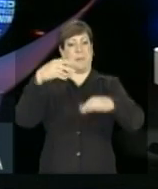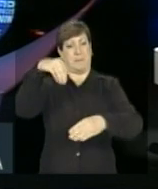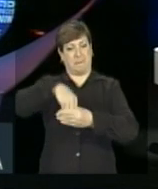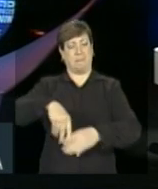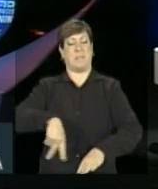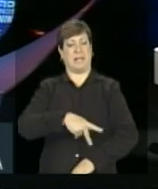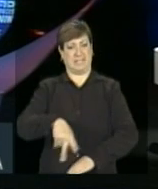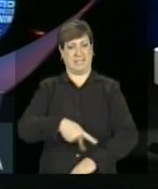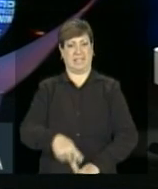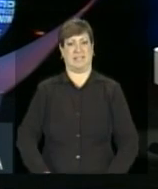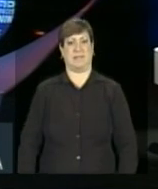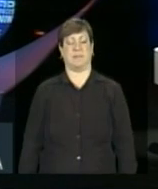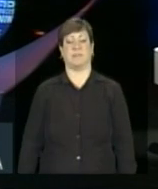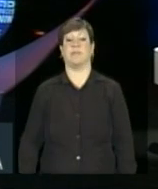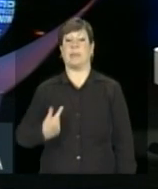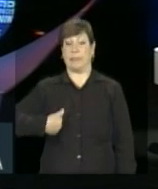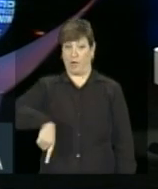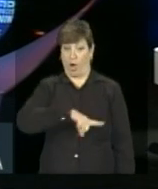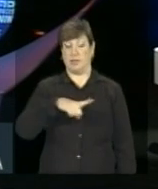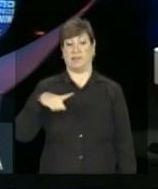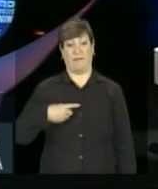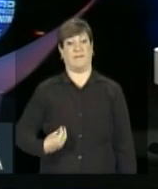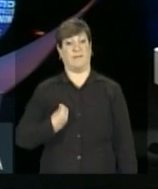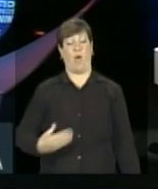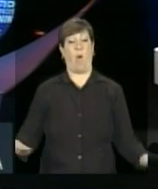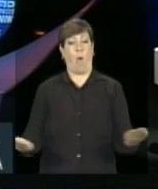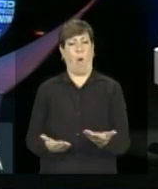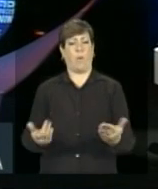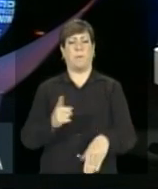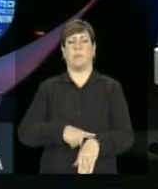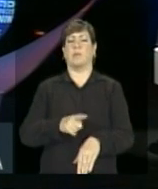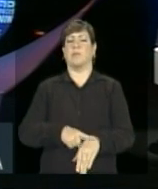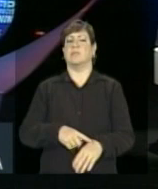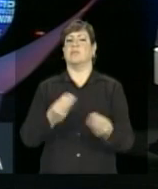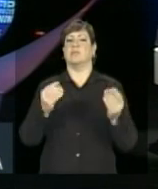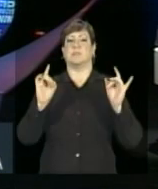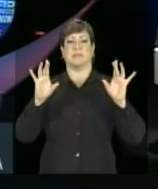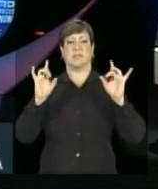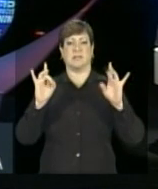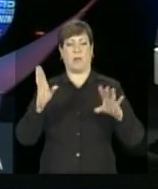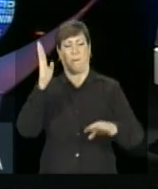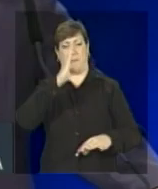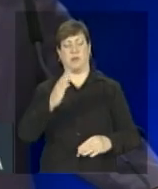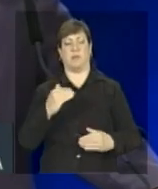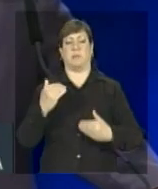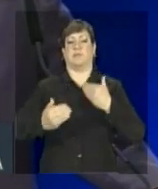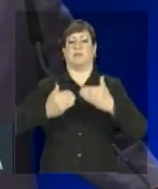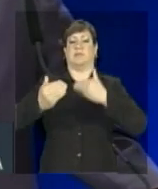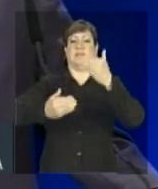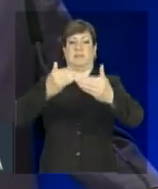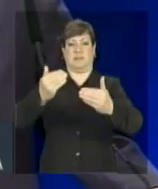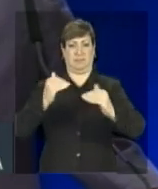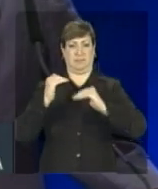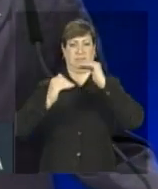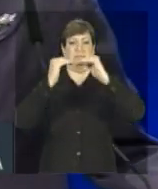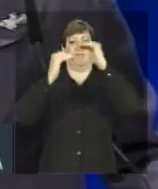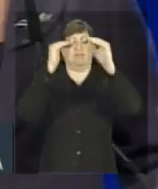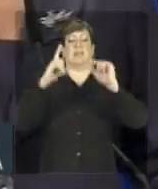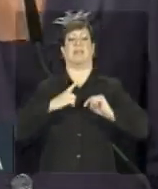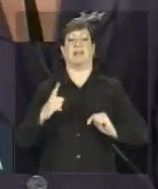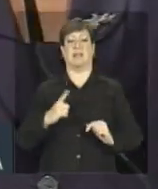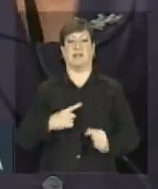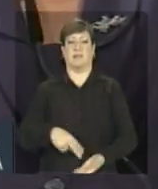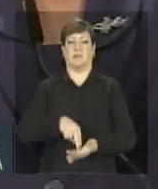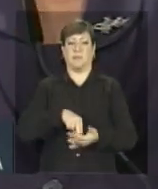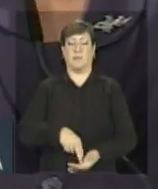país. Vivemos hoje um momento ímpar no nosso processo de desenvolvimento.